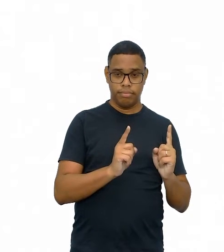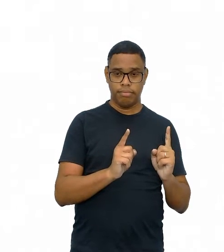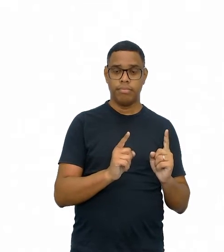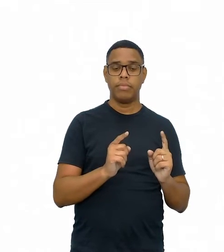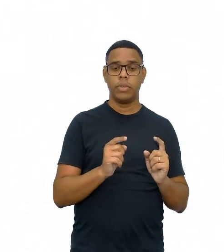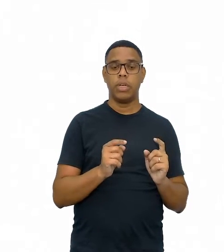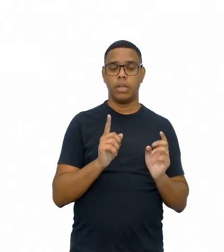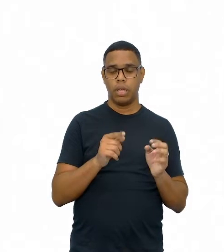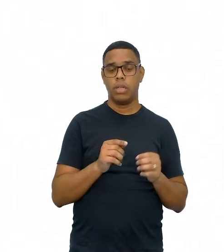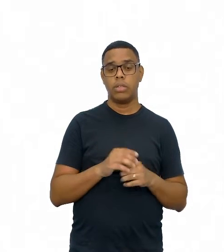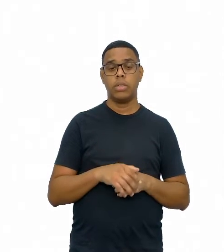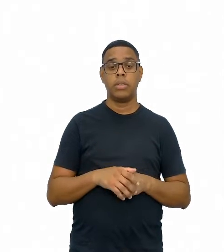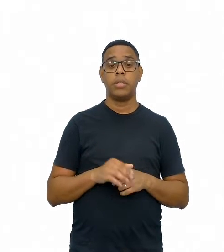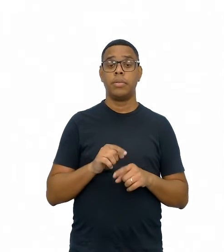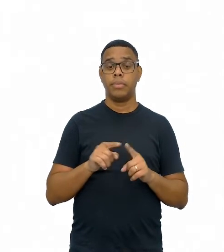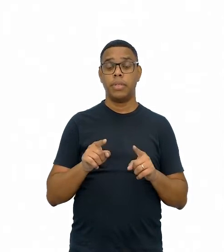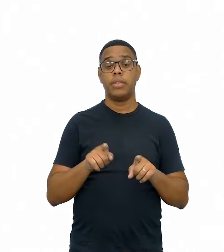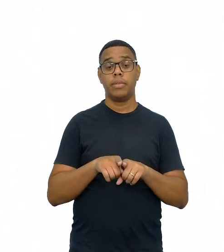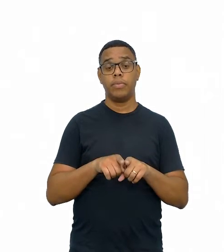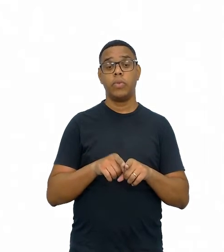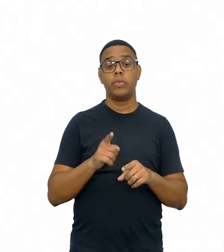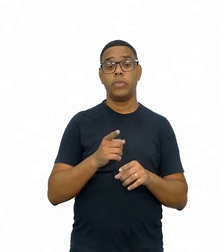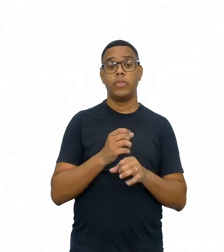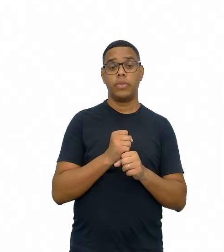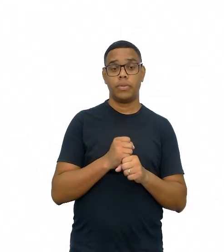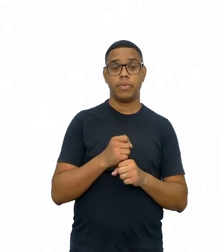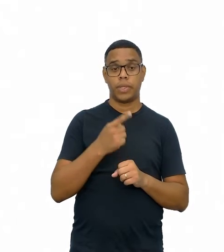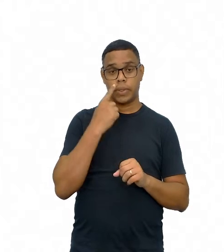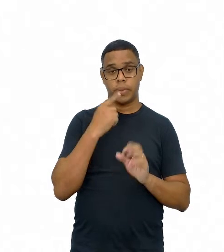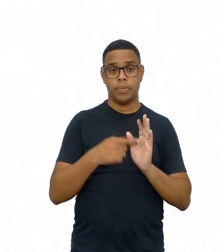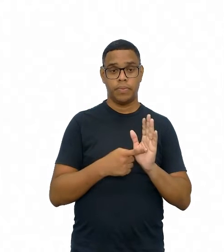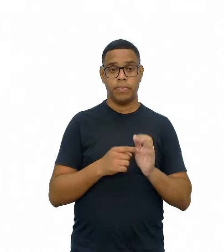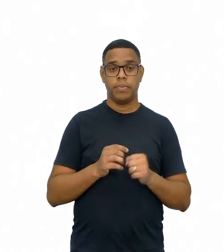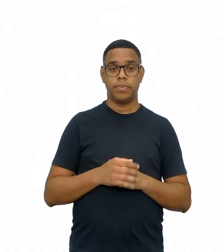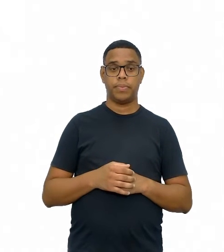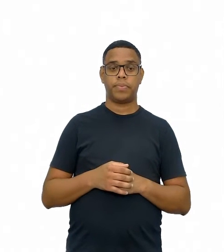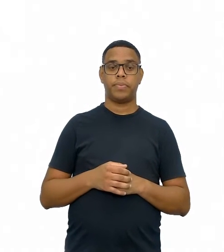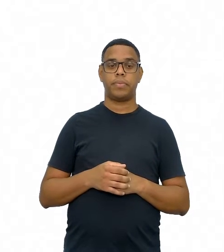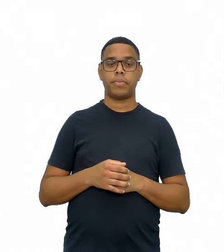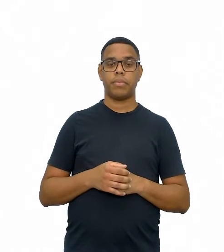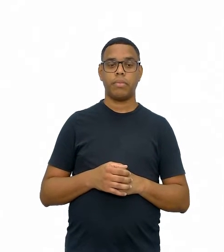tá certo? E ele deve, então, fazer, vou até colocar aqui para a gente